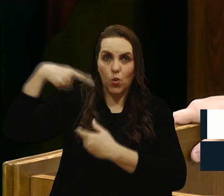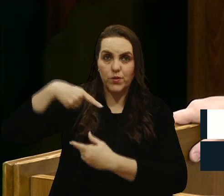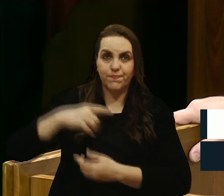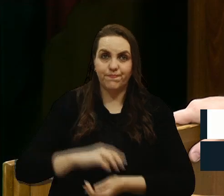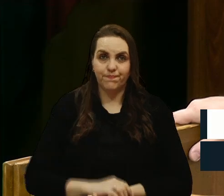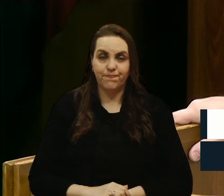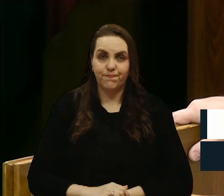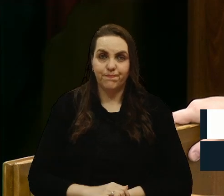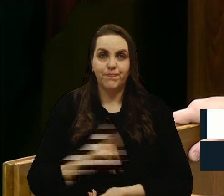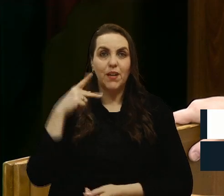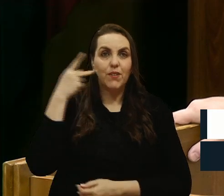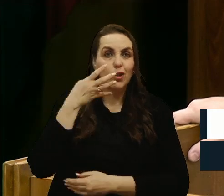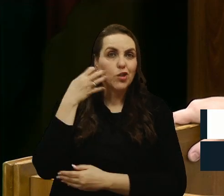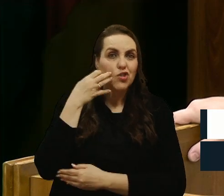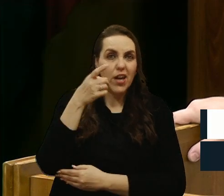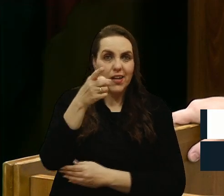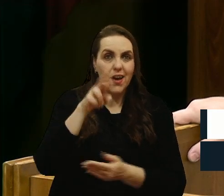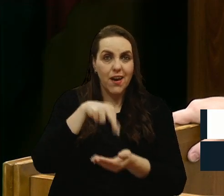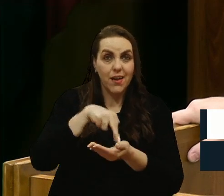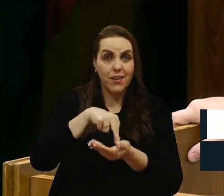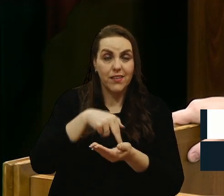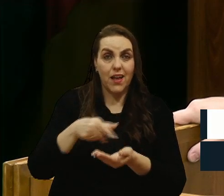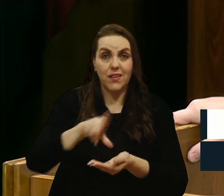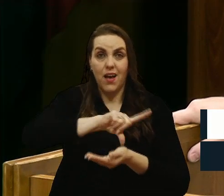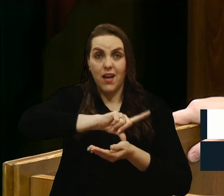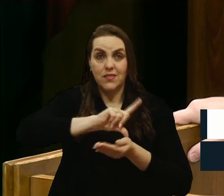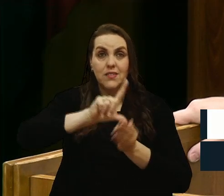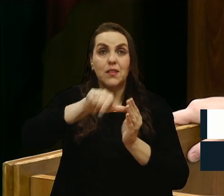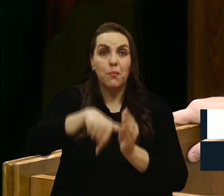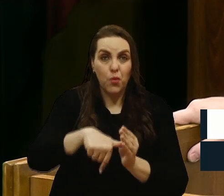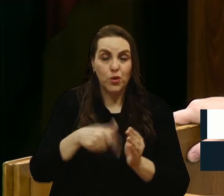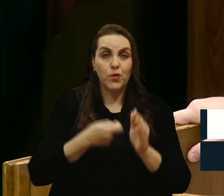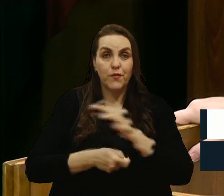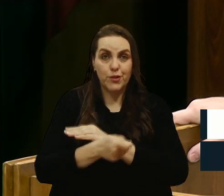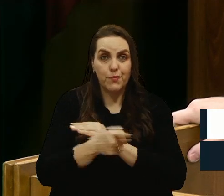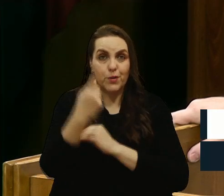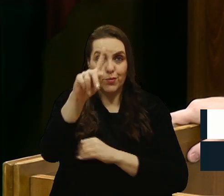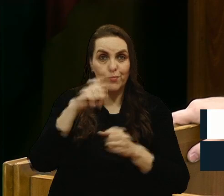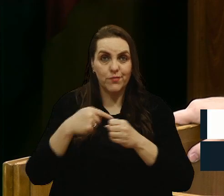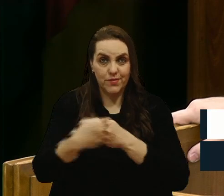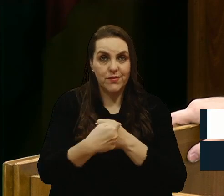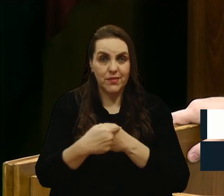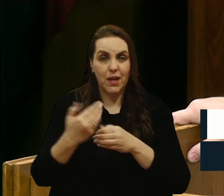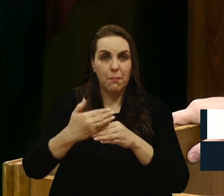não preciso falar a realidade da sua cidade antes e depois do investimento numa barragem lá.